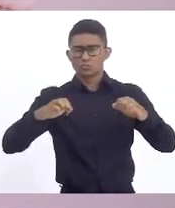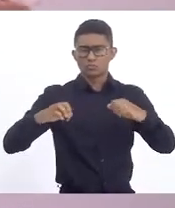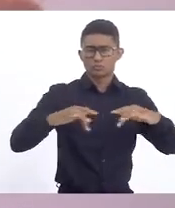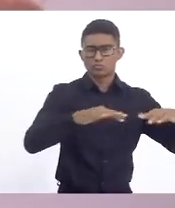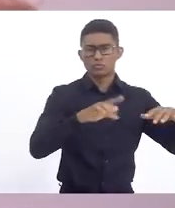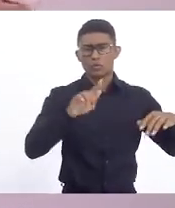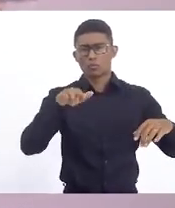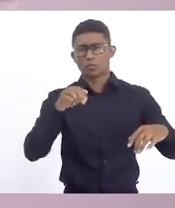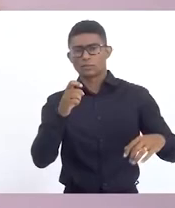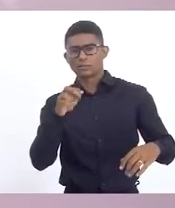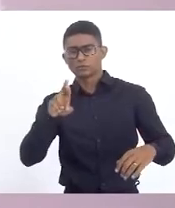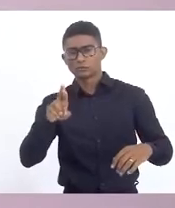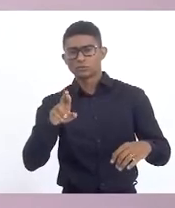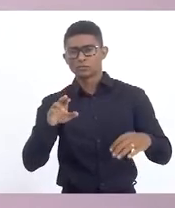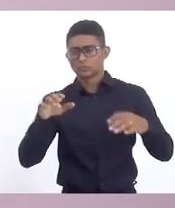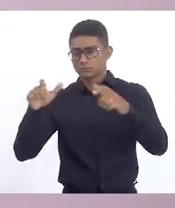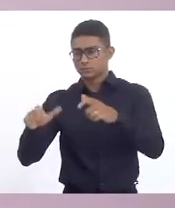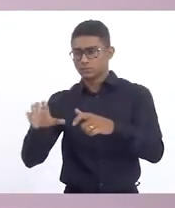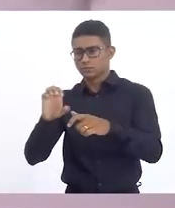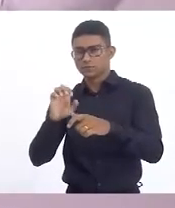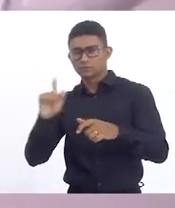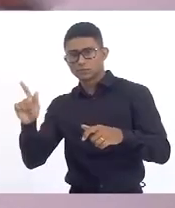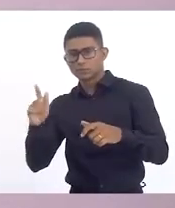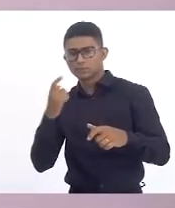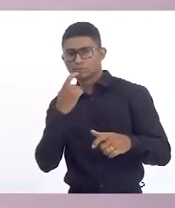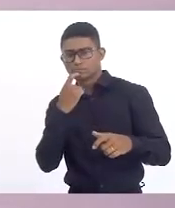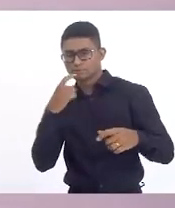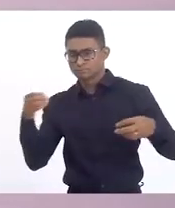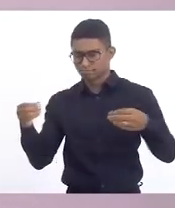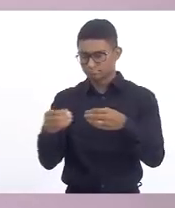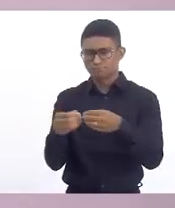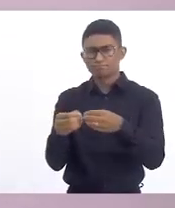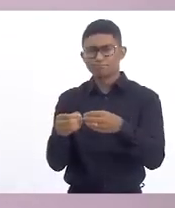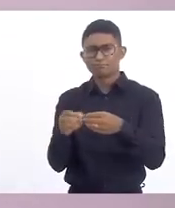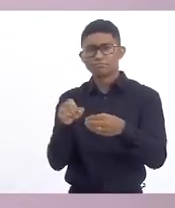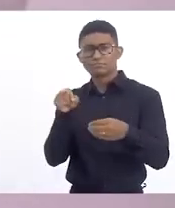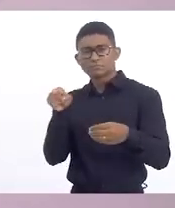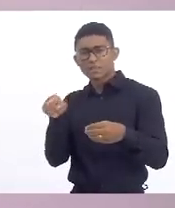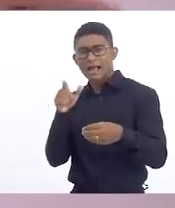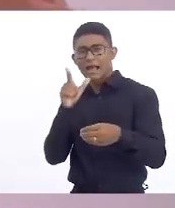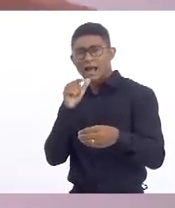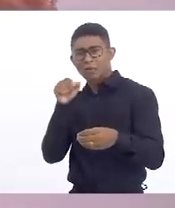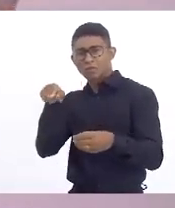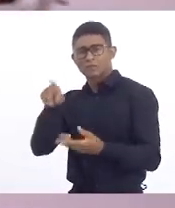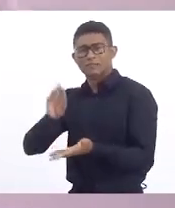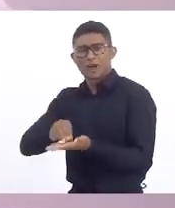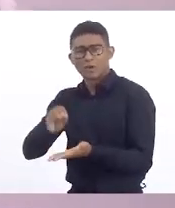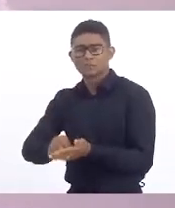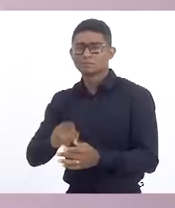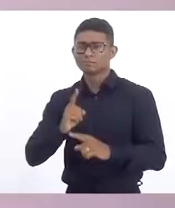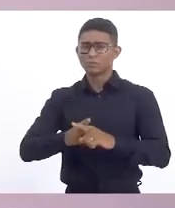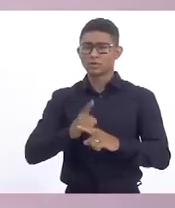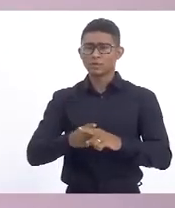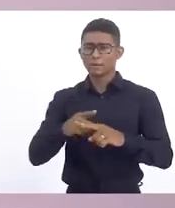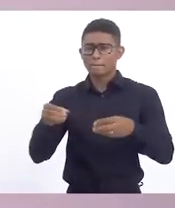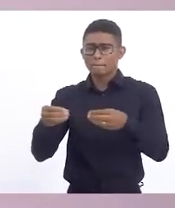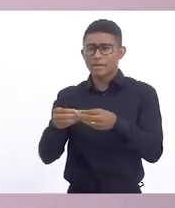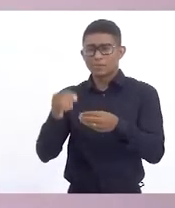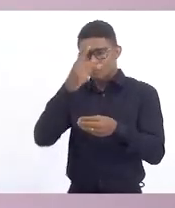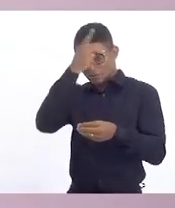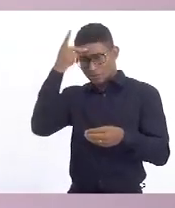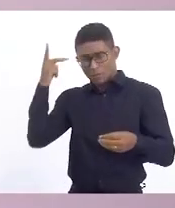em Campo Grande, que bombeia água para a cidade maravilhosa. Mas o povo da periferia, os mais pobres, nunca tem